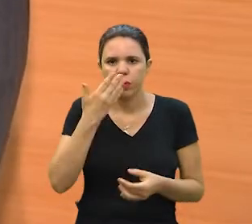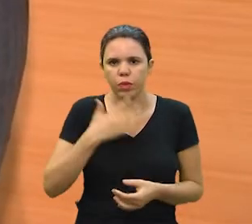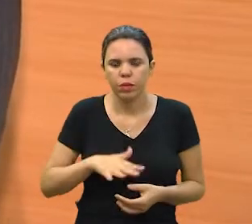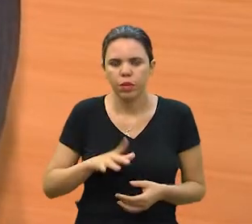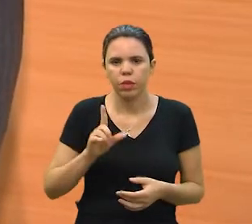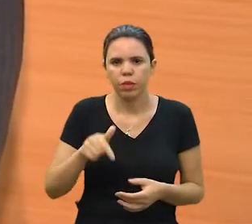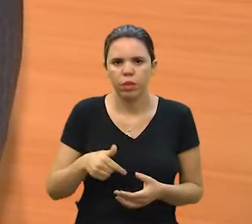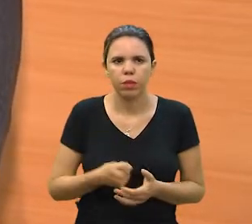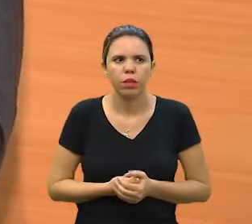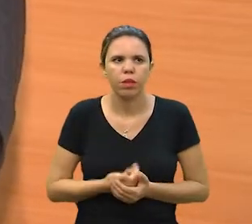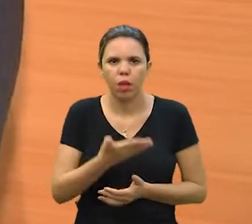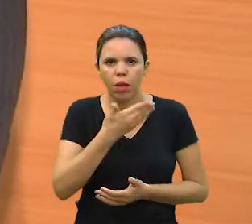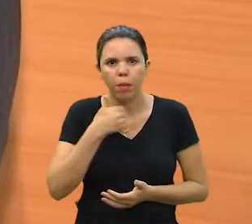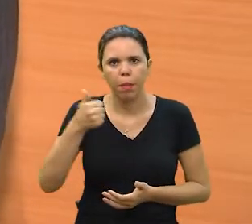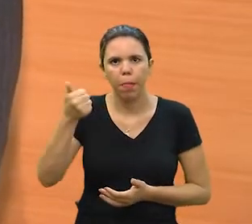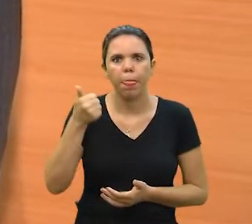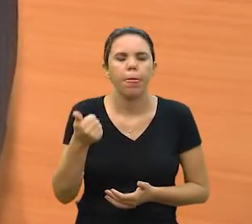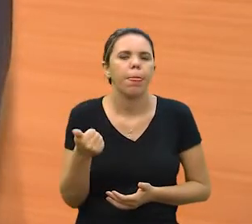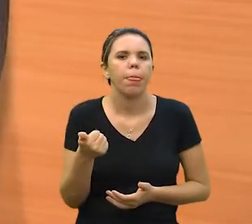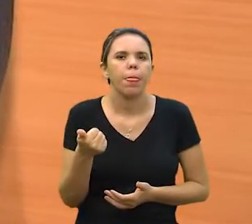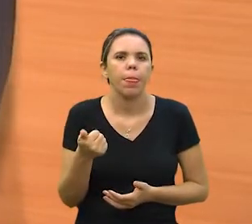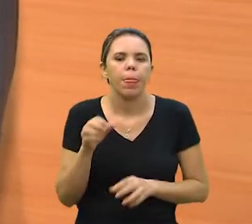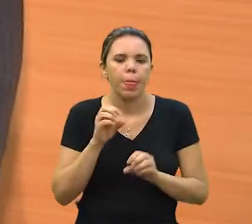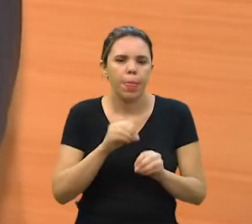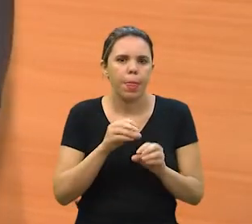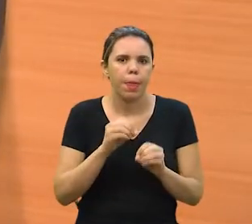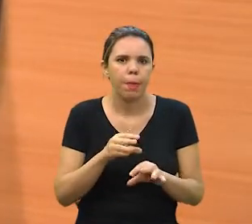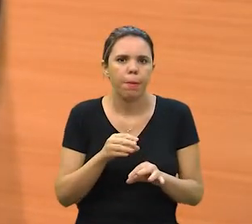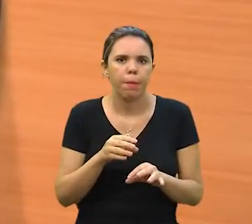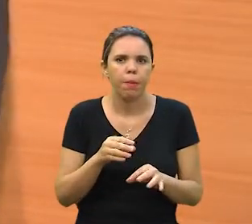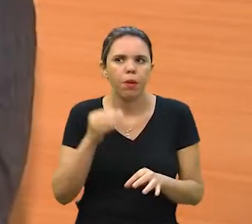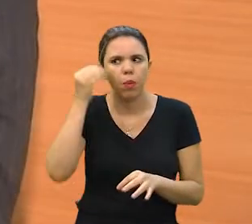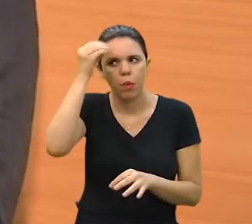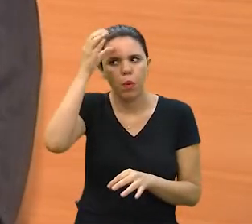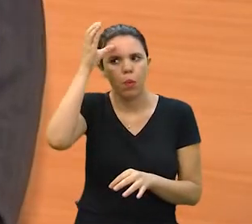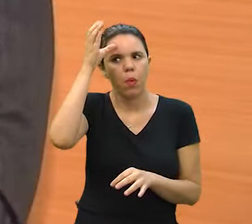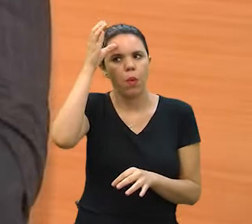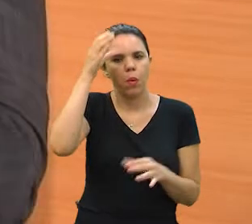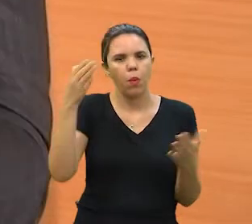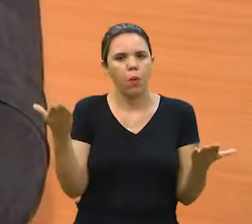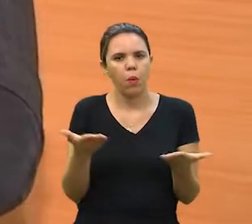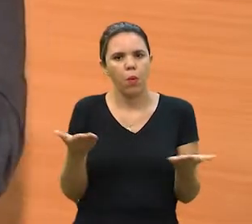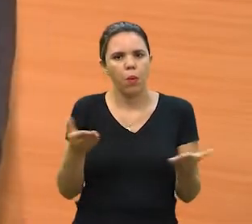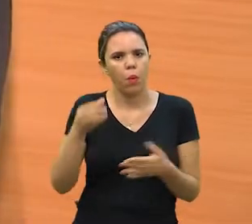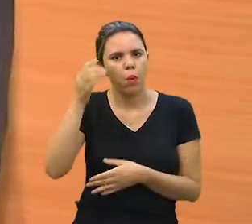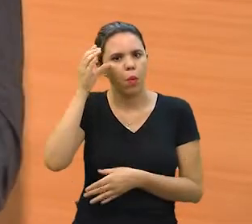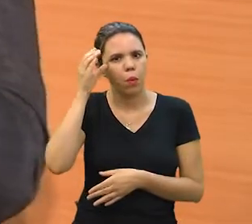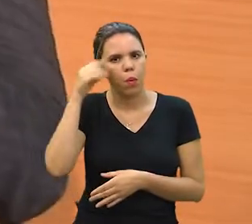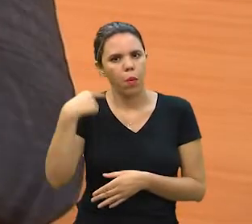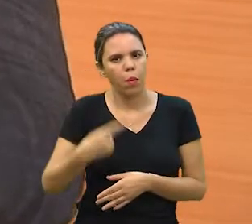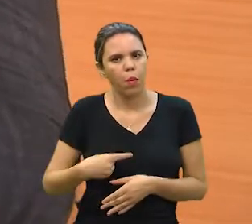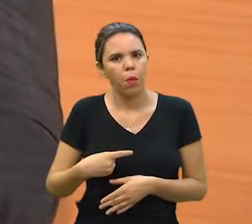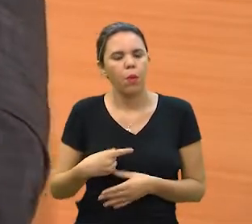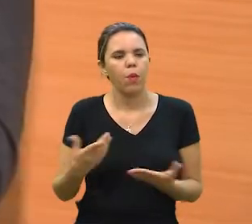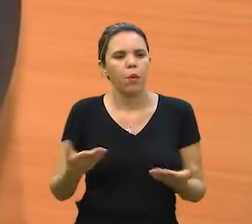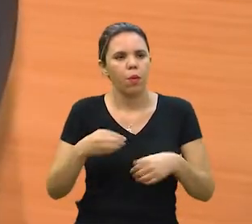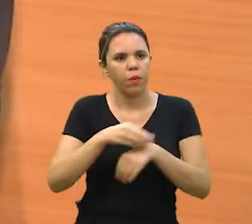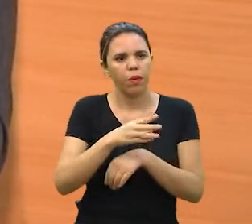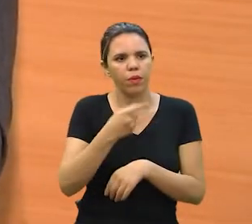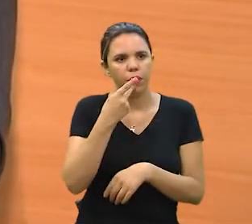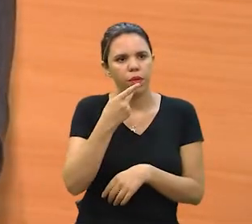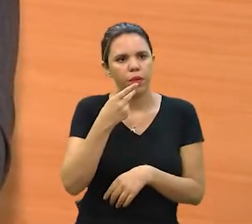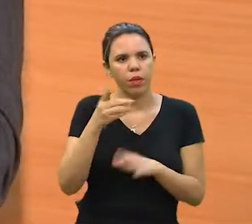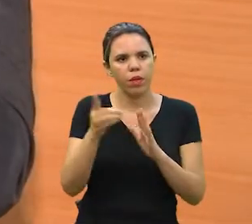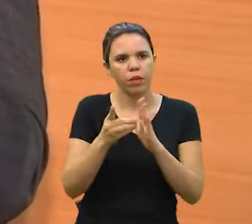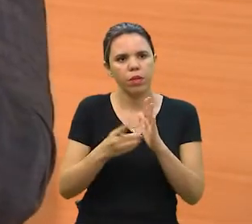as crianças sejam as melhores crianças, as mais educadas, com maior conhecimento. E hoje a China, passando aí, eu falei